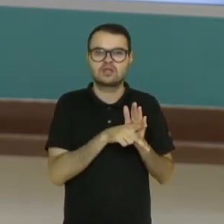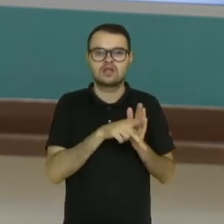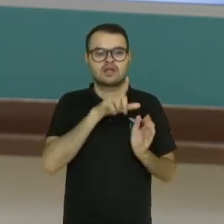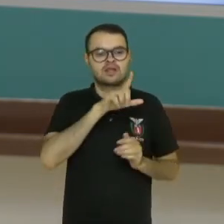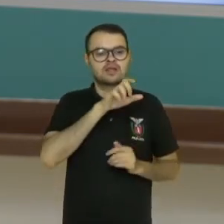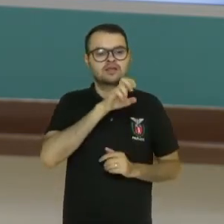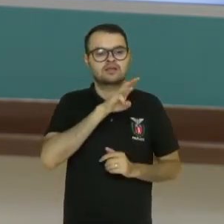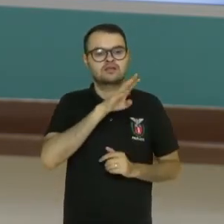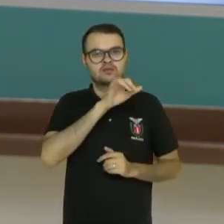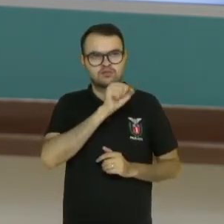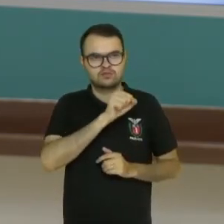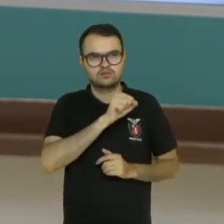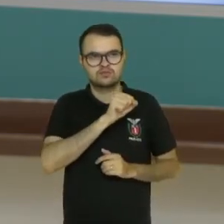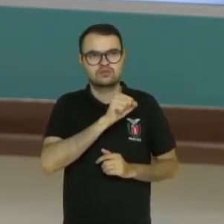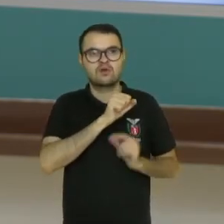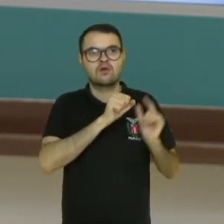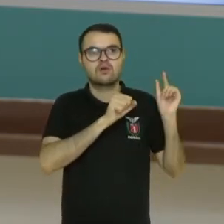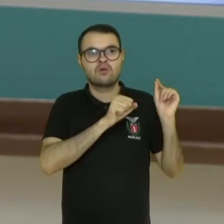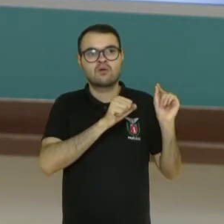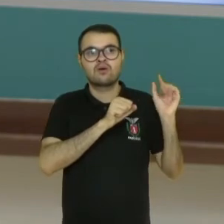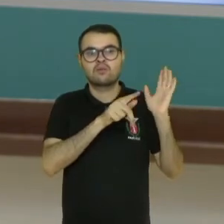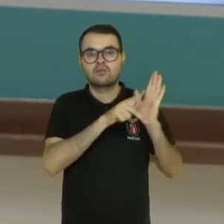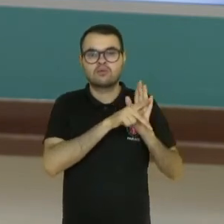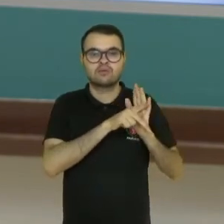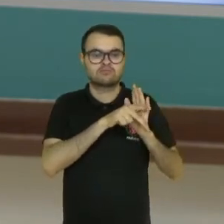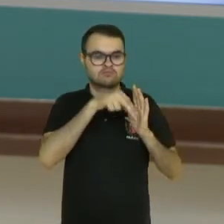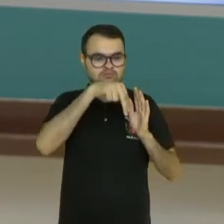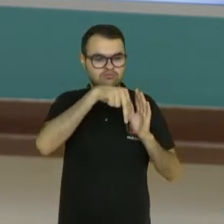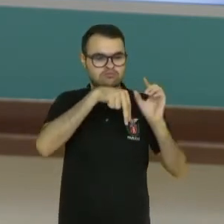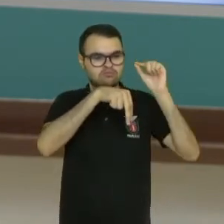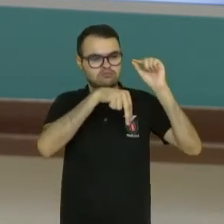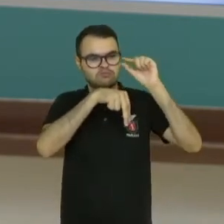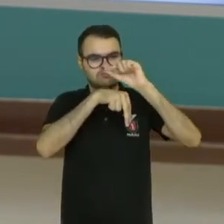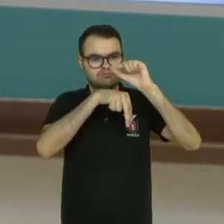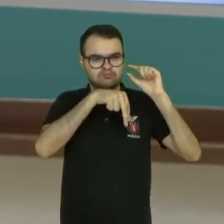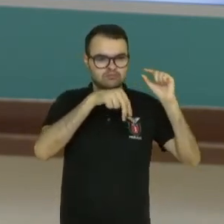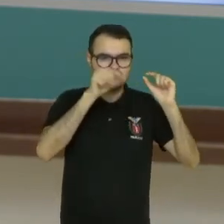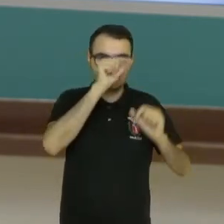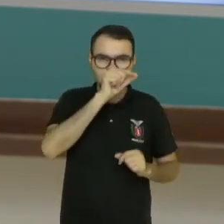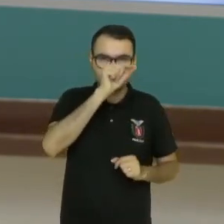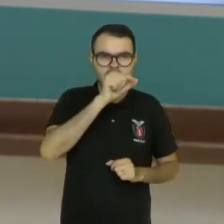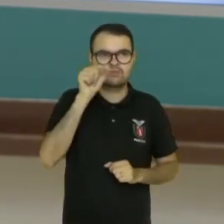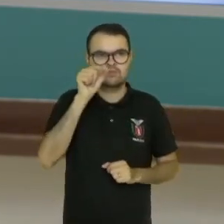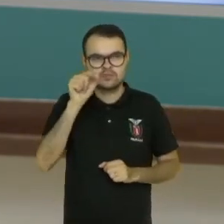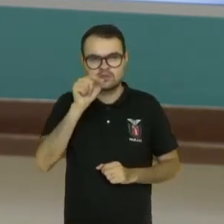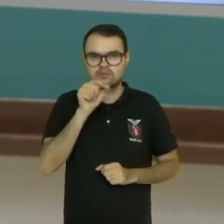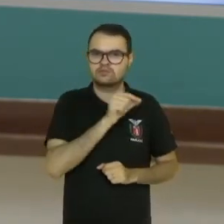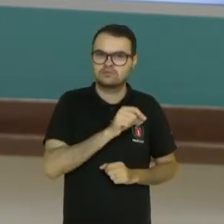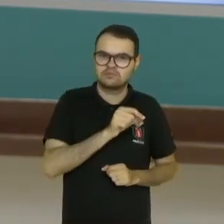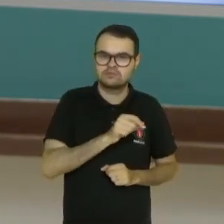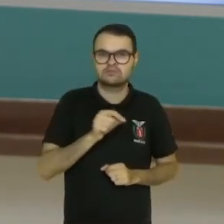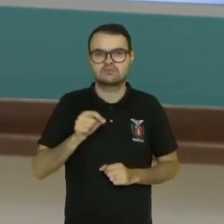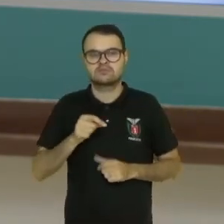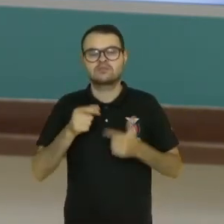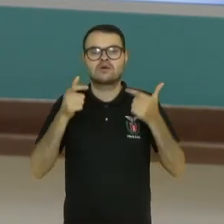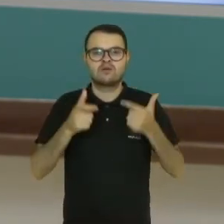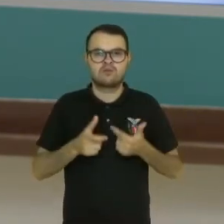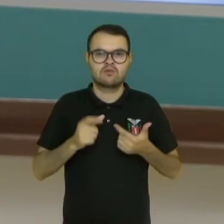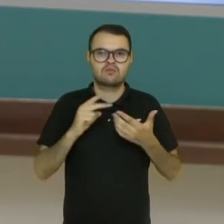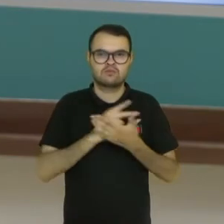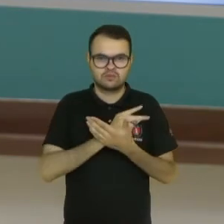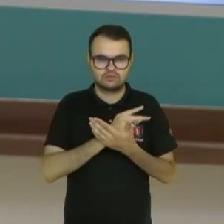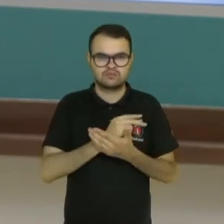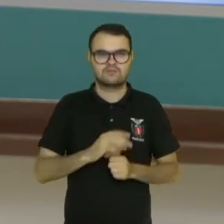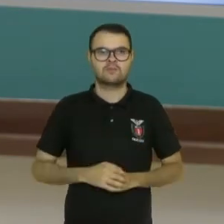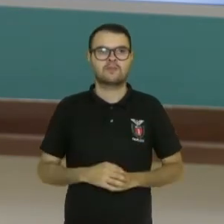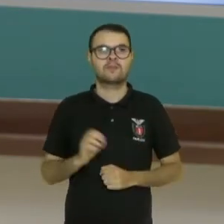é colocando as bolinhas e aí, muitas vezes, utilizando o círculo aqui para representar onde a ligação está